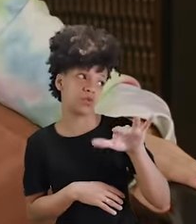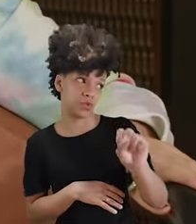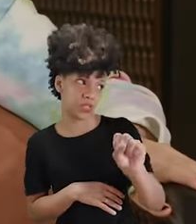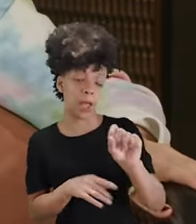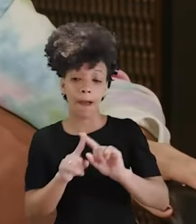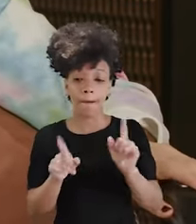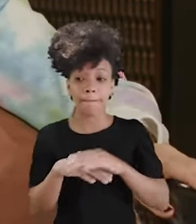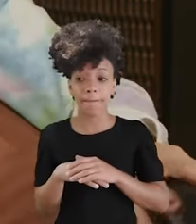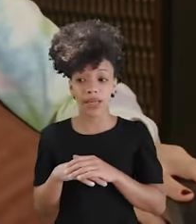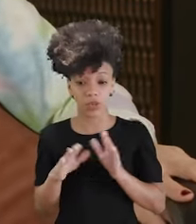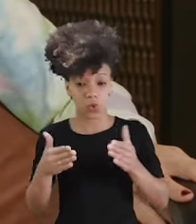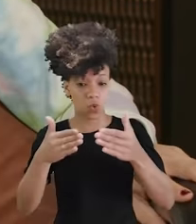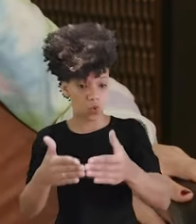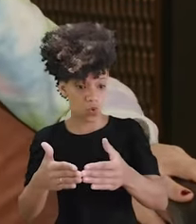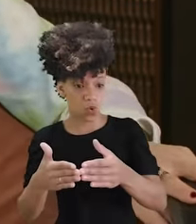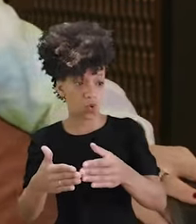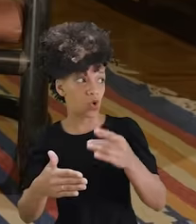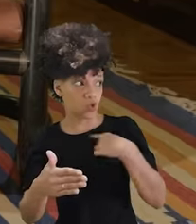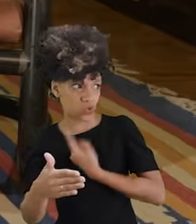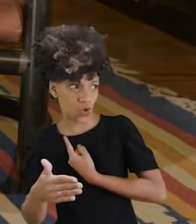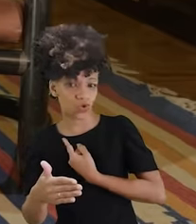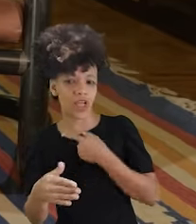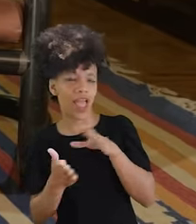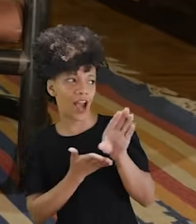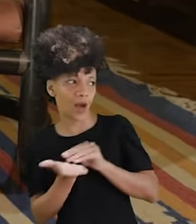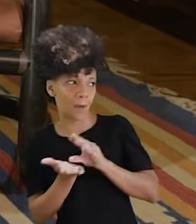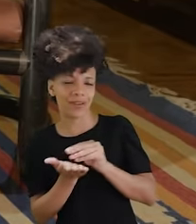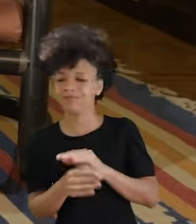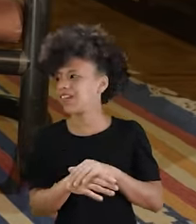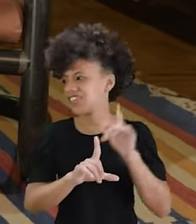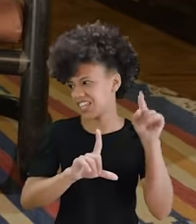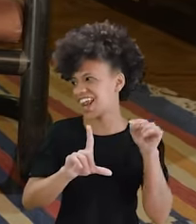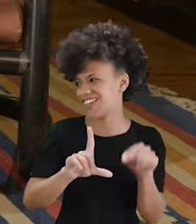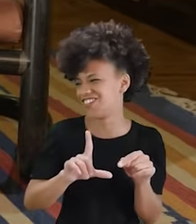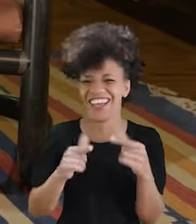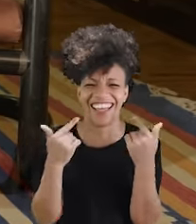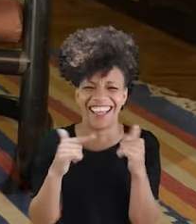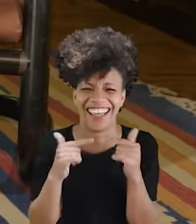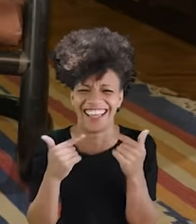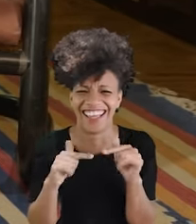nosso navio a gente fazia um show do Roberto Carlos cover então um dos Vai lá